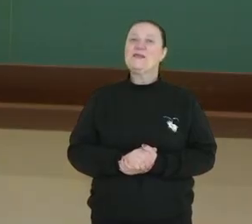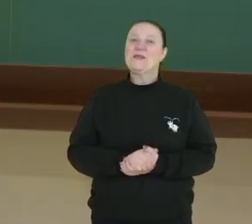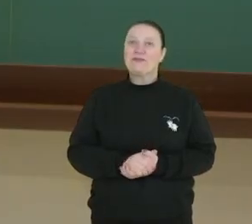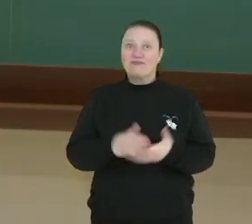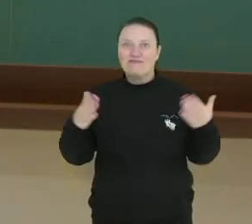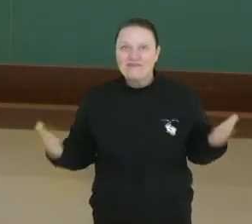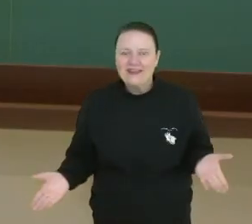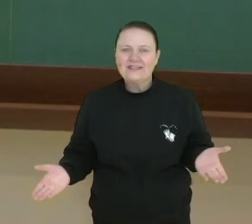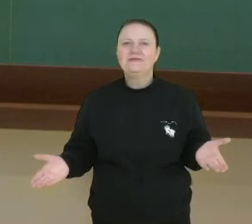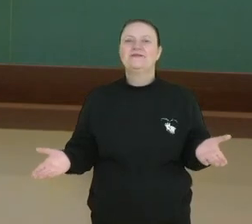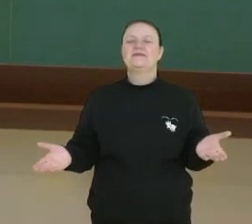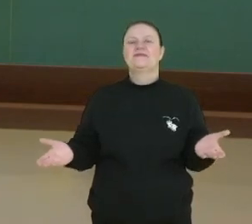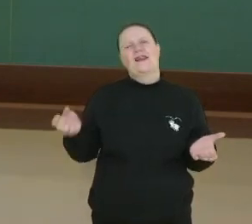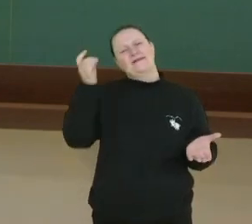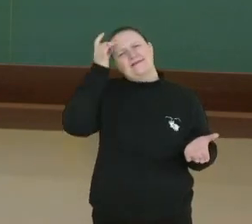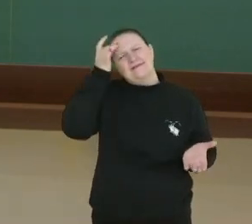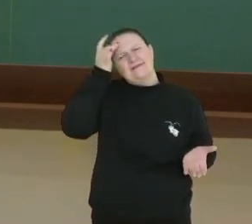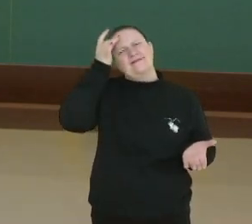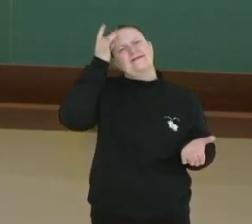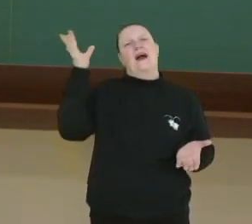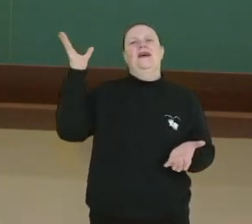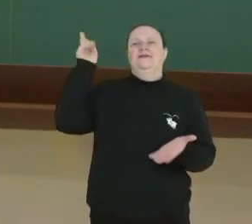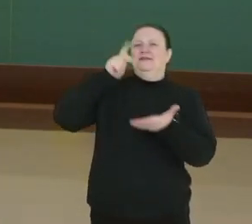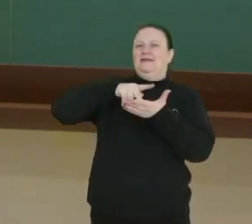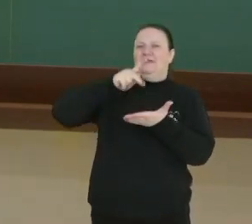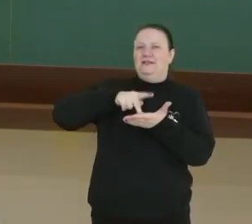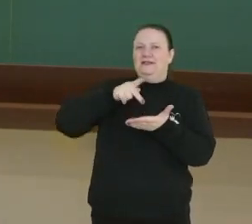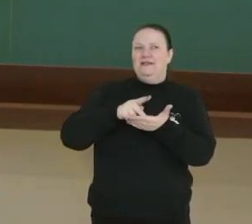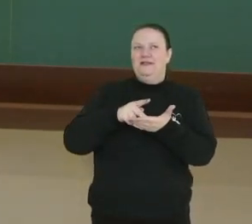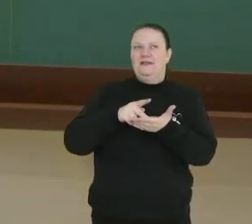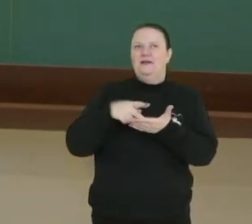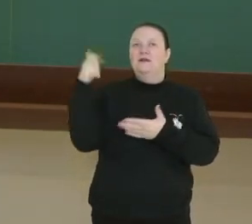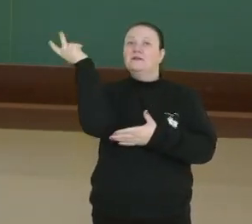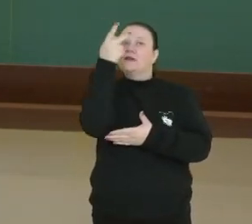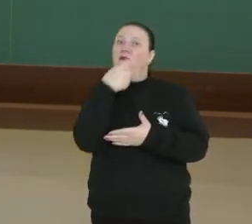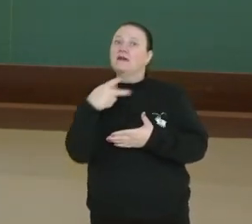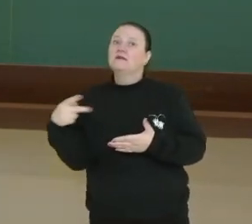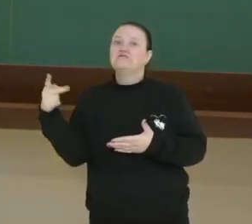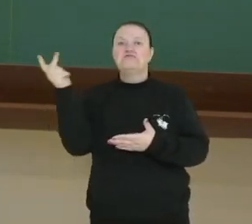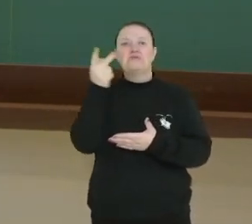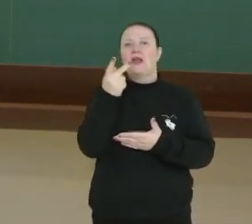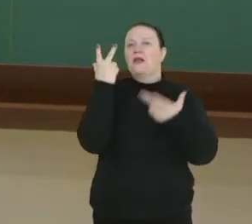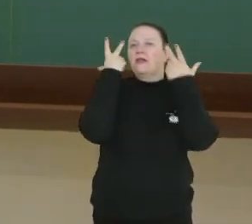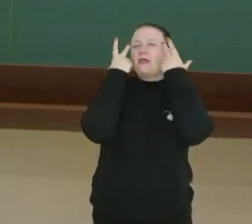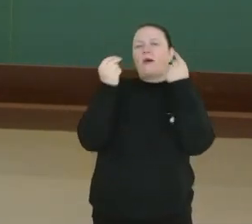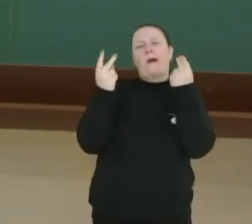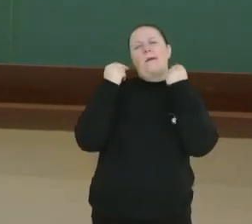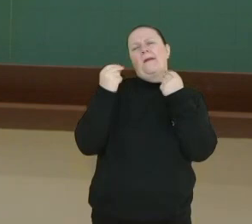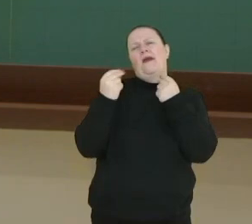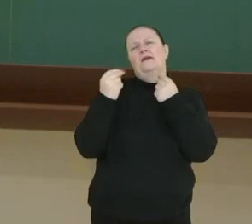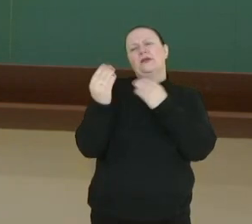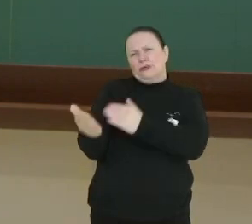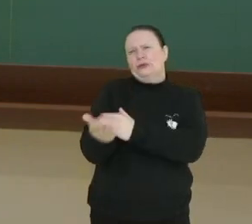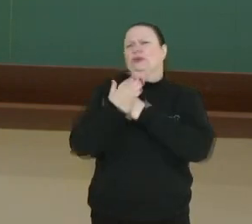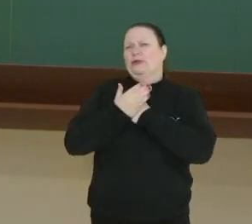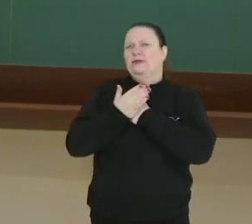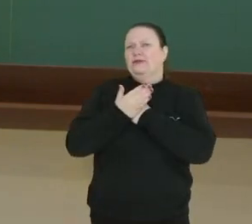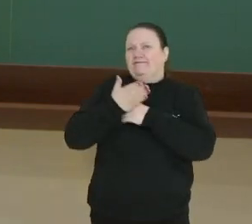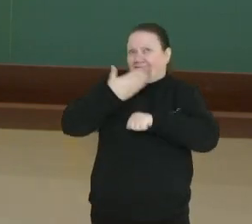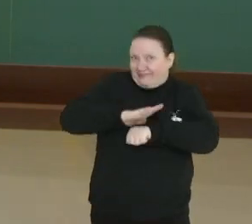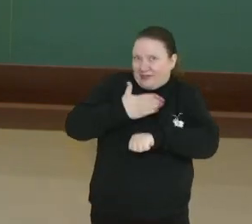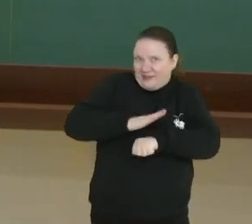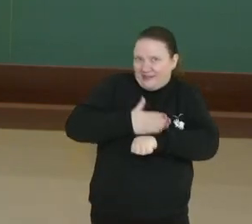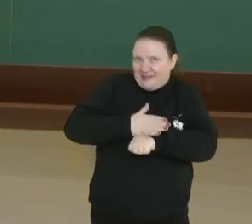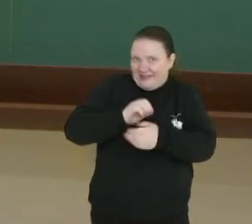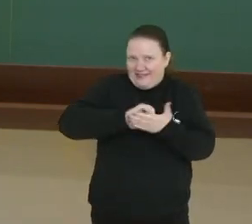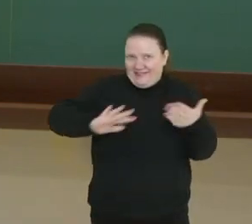Então, pessoal, fácil, né? Desenho, quando é geométrico, normalmente é muito mais fácil a gente ver. Então, olhando aqui,